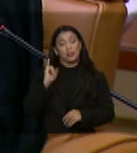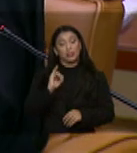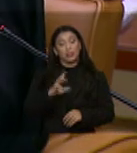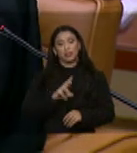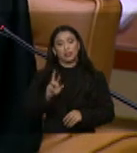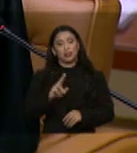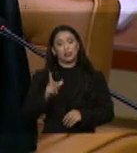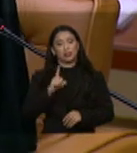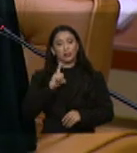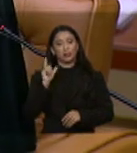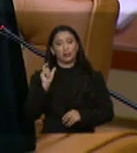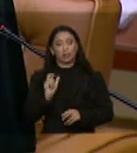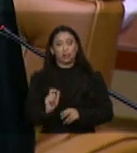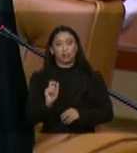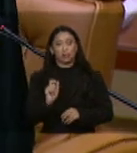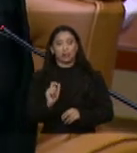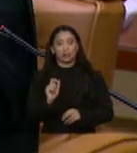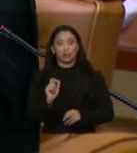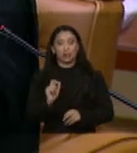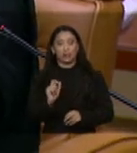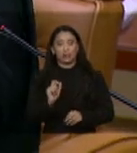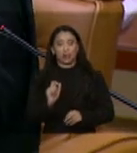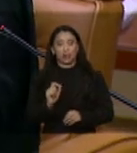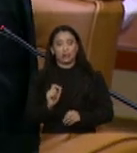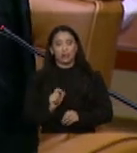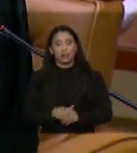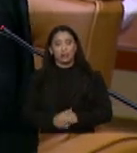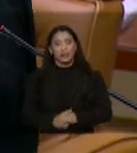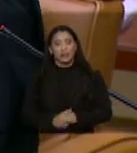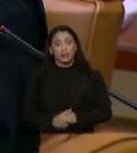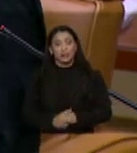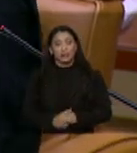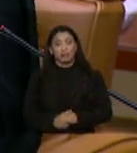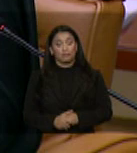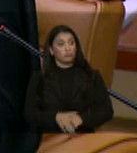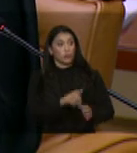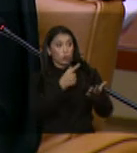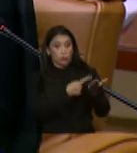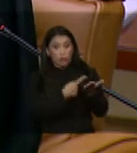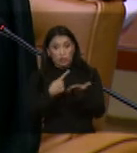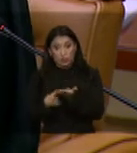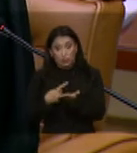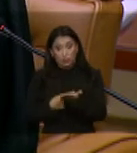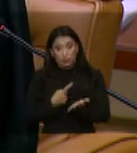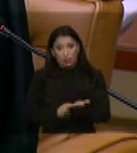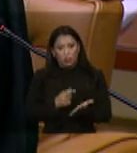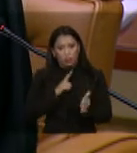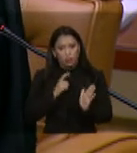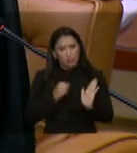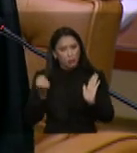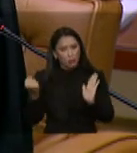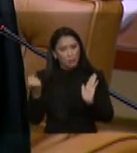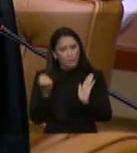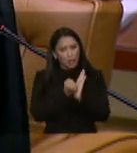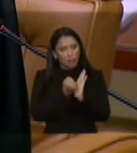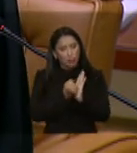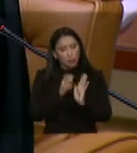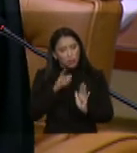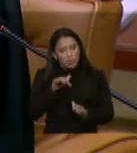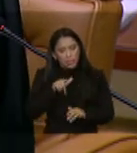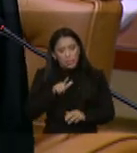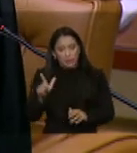emilates não só carta rogatória mas a legislação que disciplinou agora o Marco civil na internet como eu